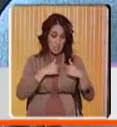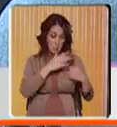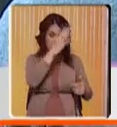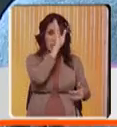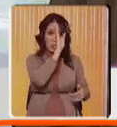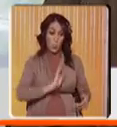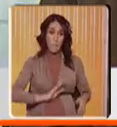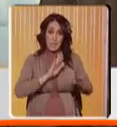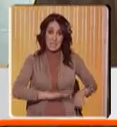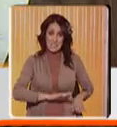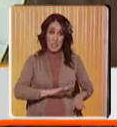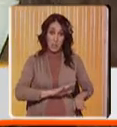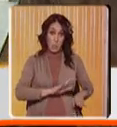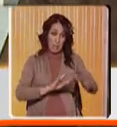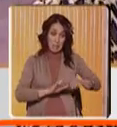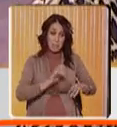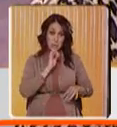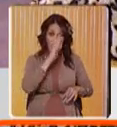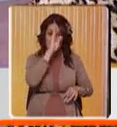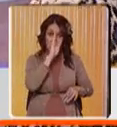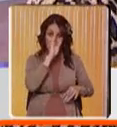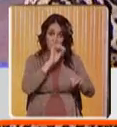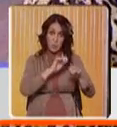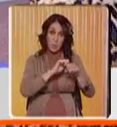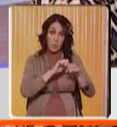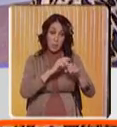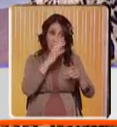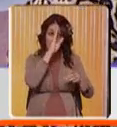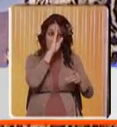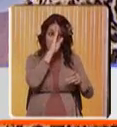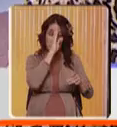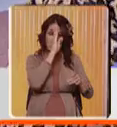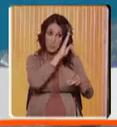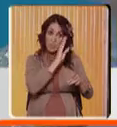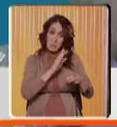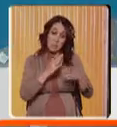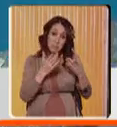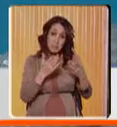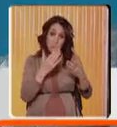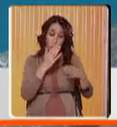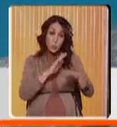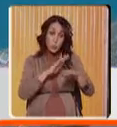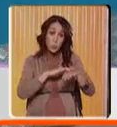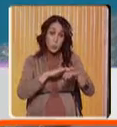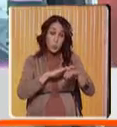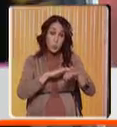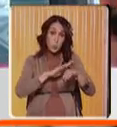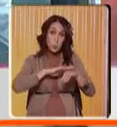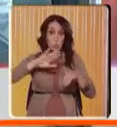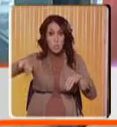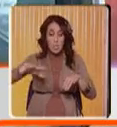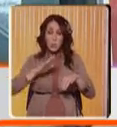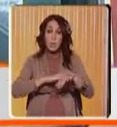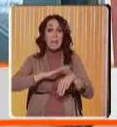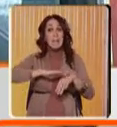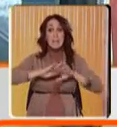ficou paralisado? Dessa parte esquerda, não? Direito. O direito. O